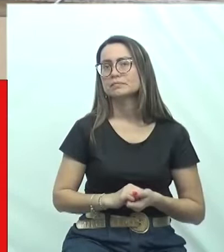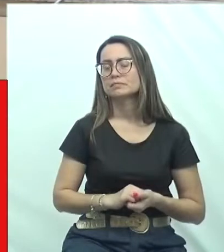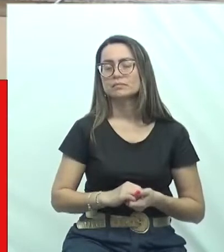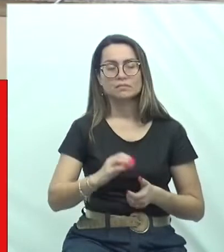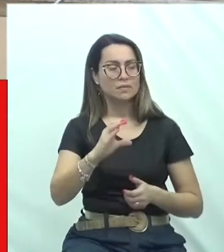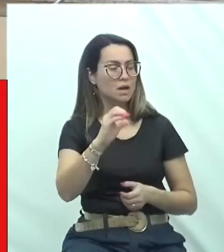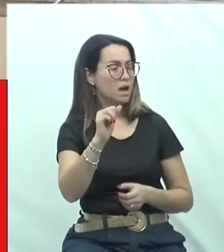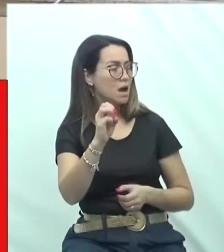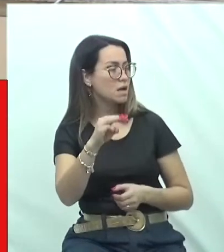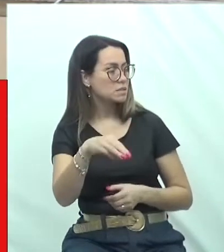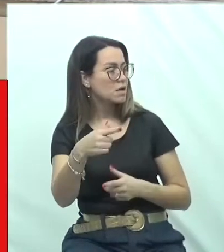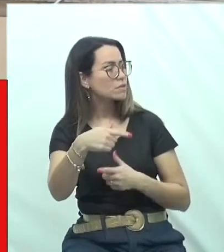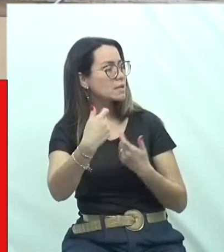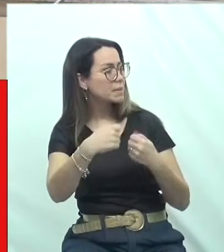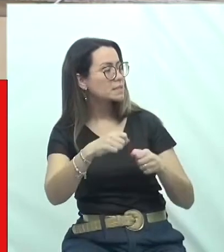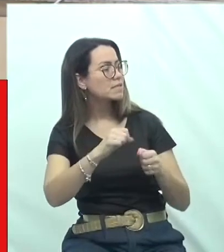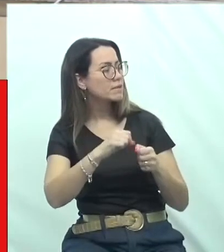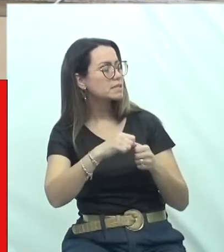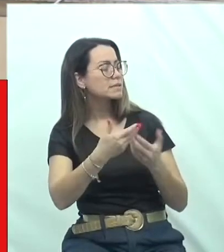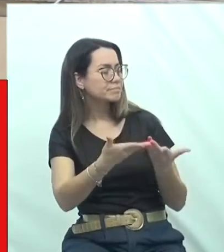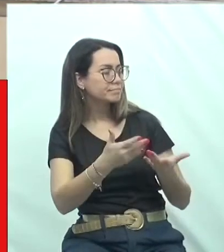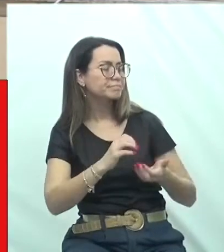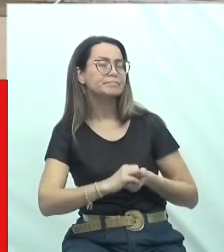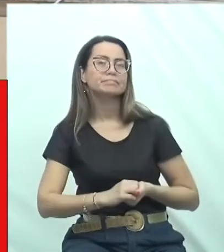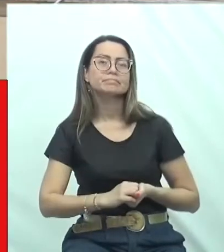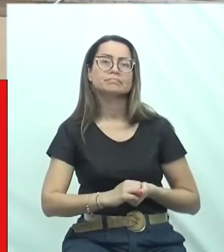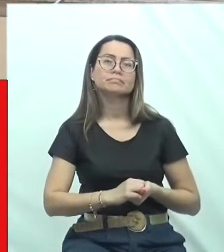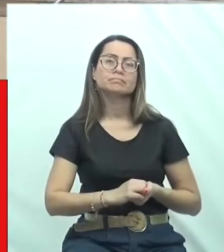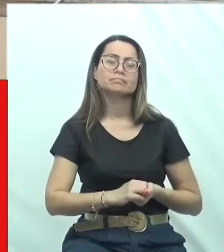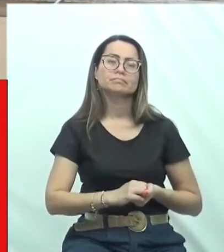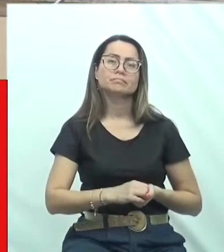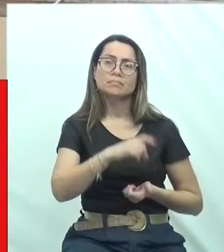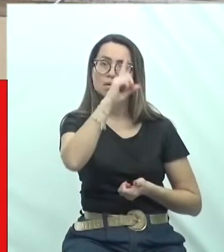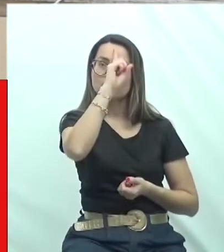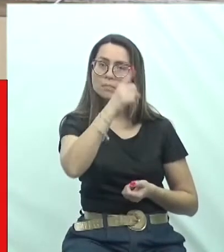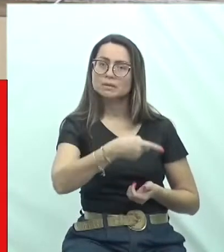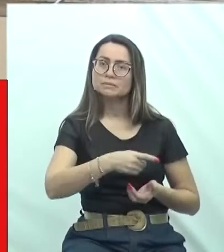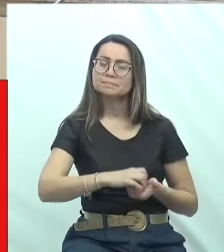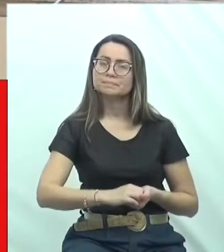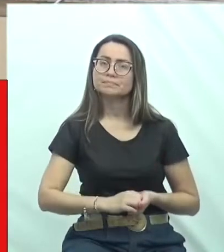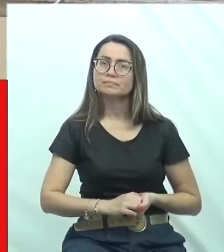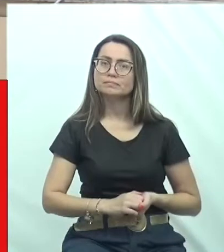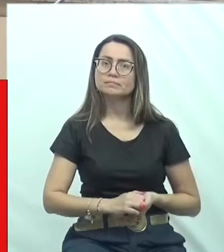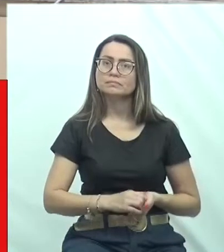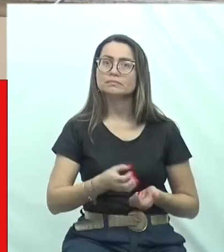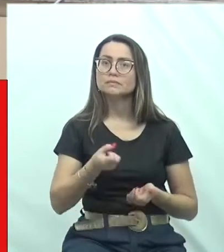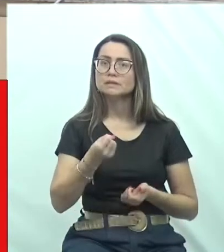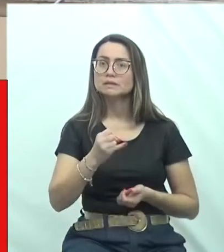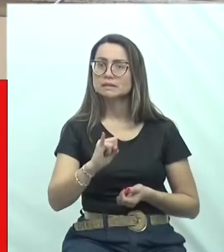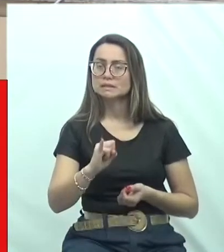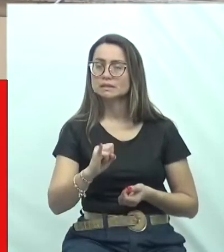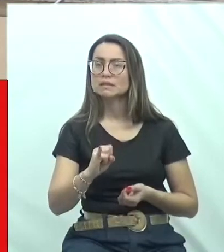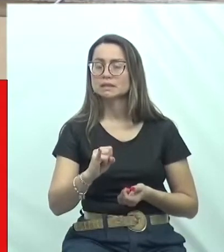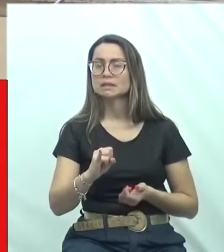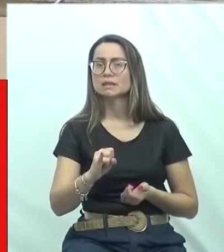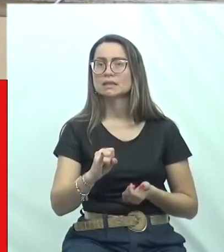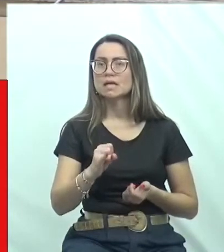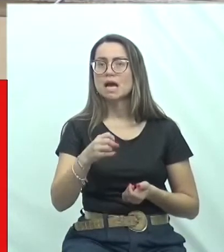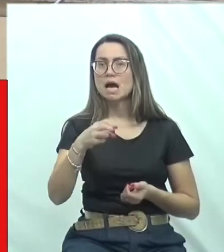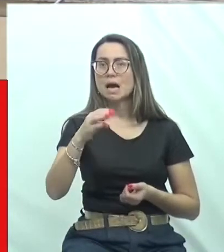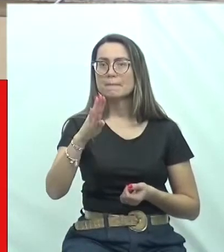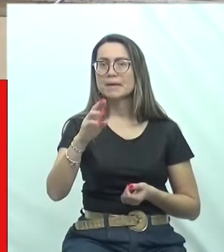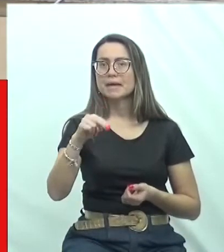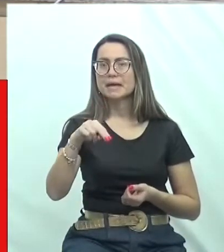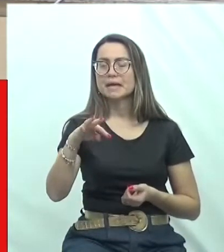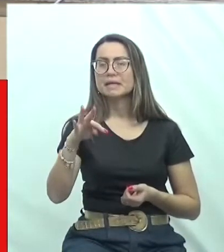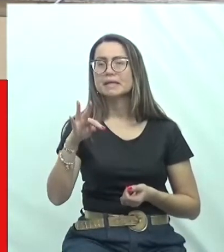Casan, você tem que fazer isso. E, se possível, chegar até a ABNT, Associação Brasileira de Normas Técnicas, para ver se